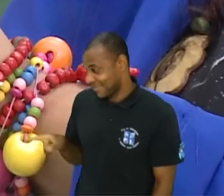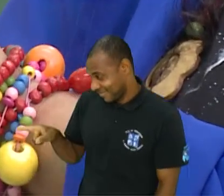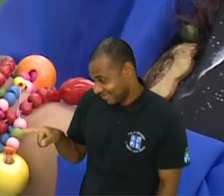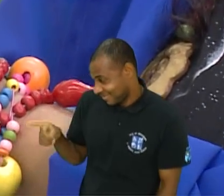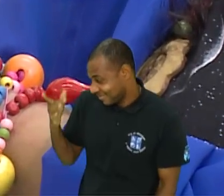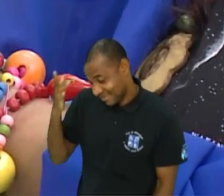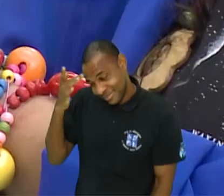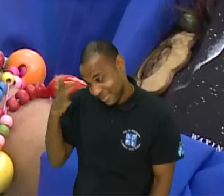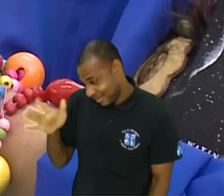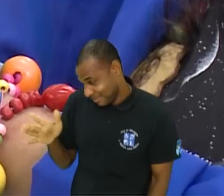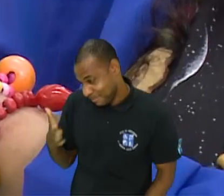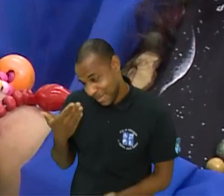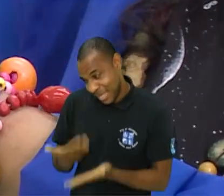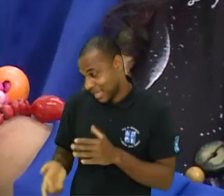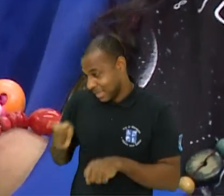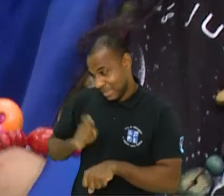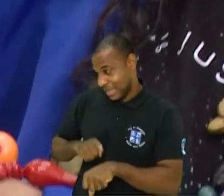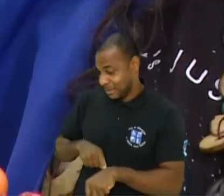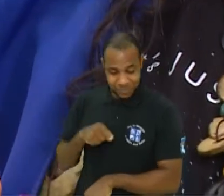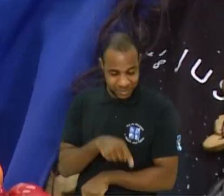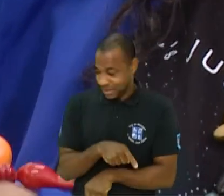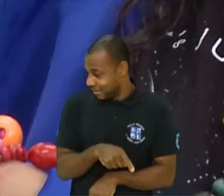quer perder o seu tempo.